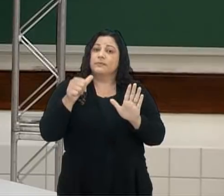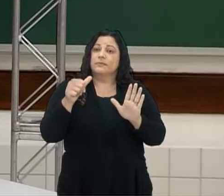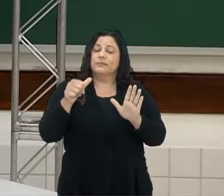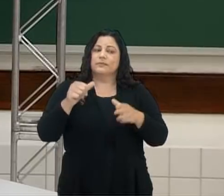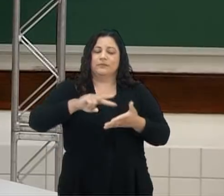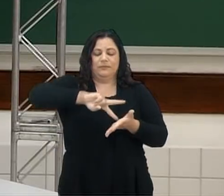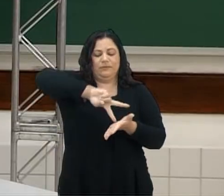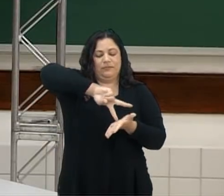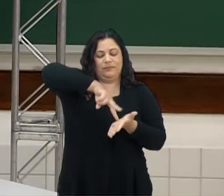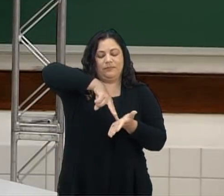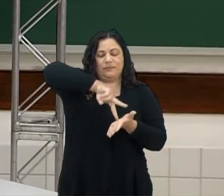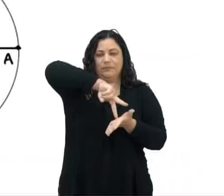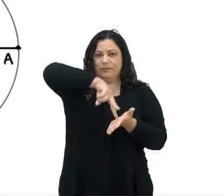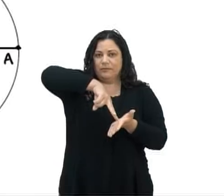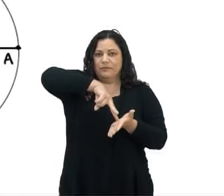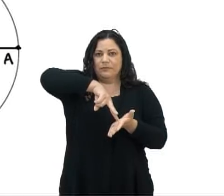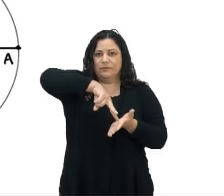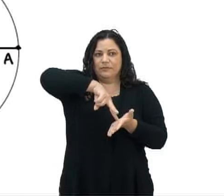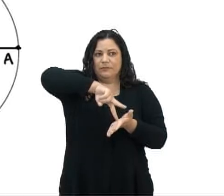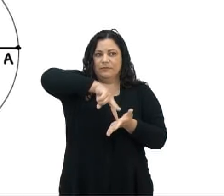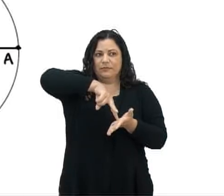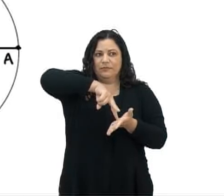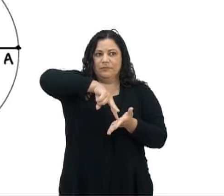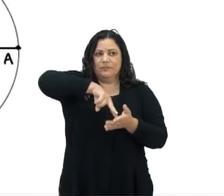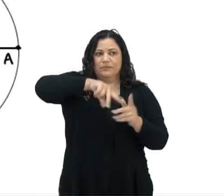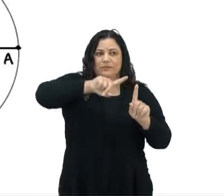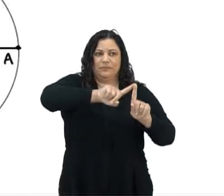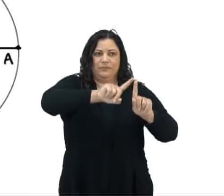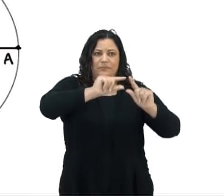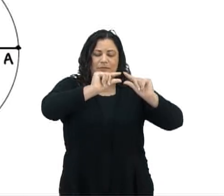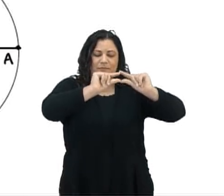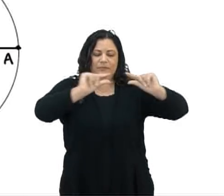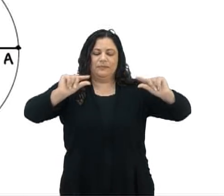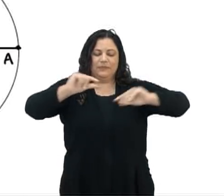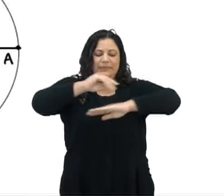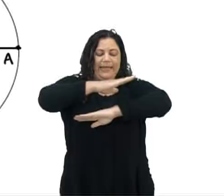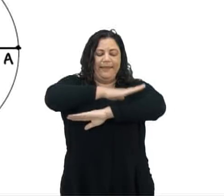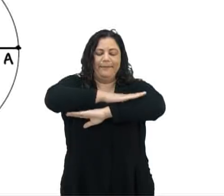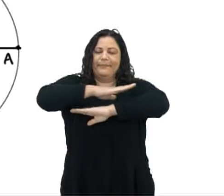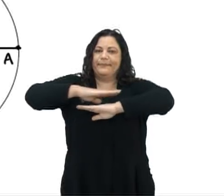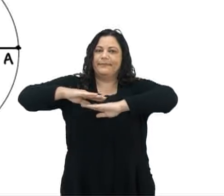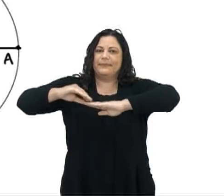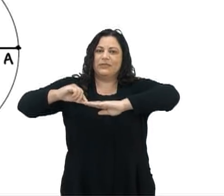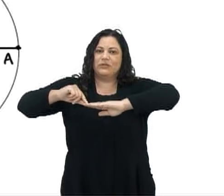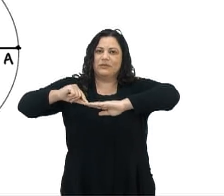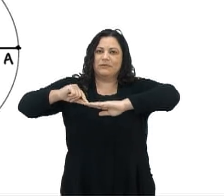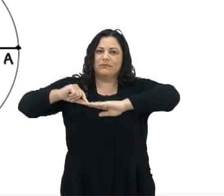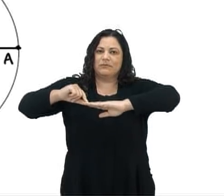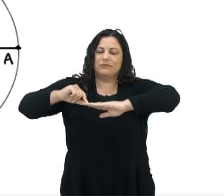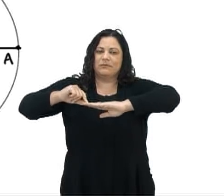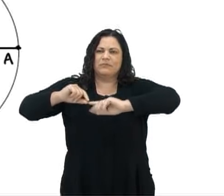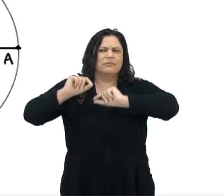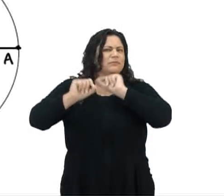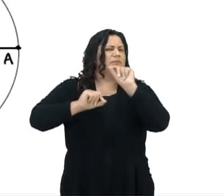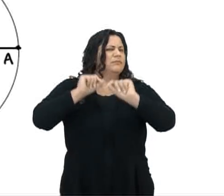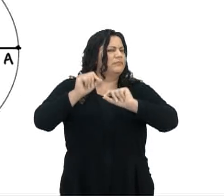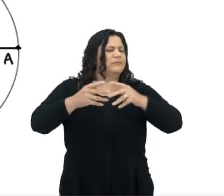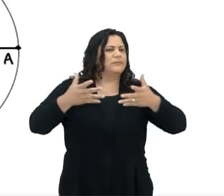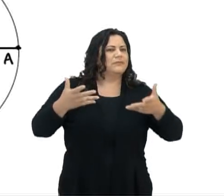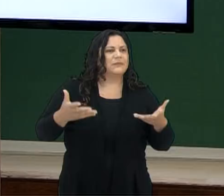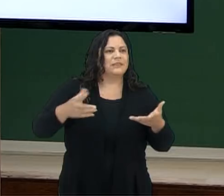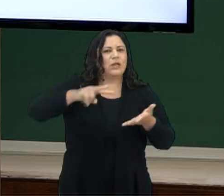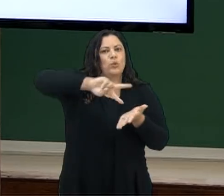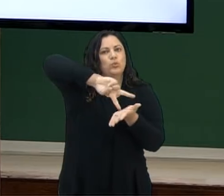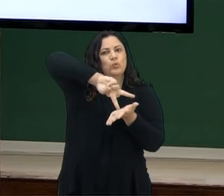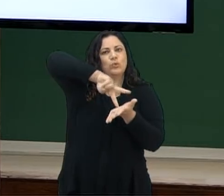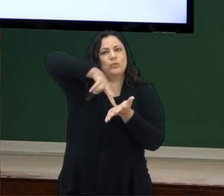abrir o compasso com a medida do lado do hexágono que você deseja construir, tá? Então, você vai fazer o quê? Só abrir o compasso, eu